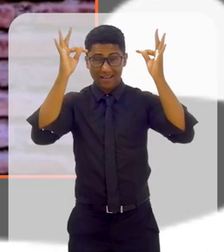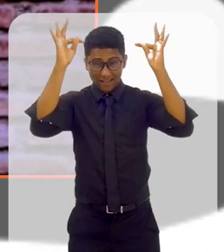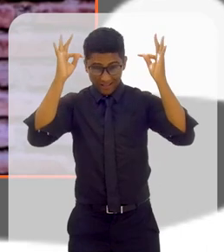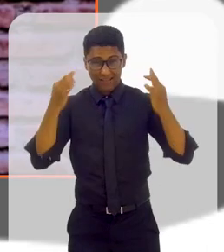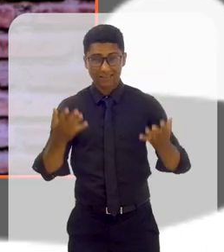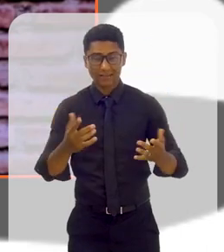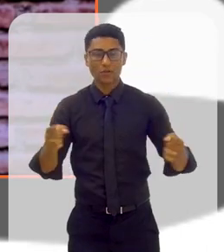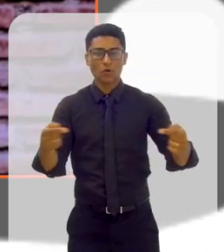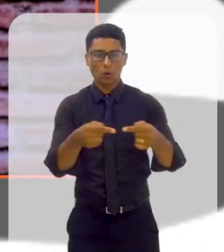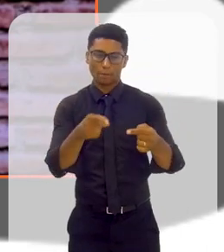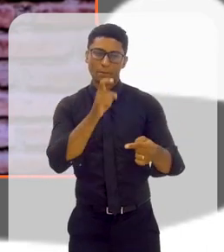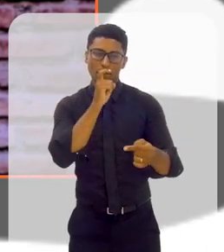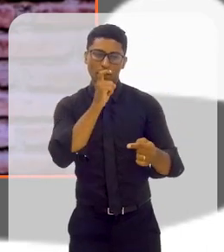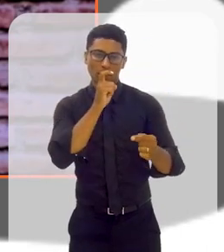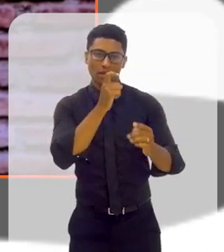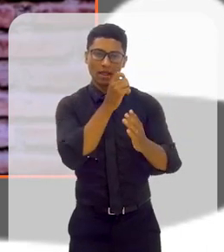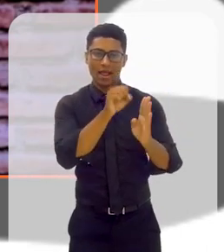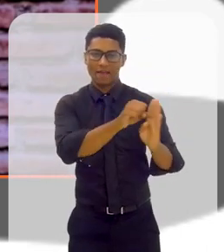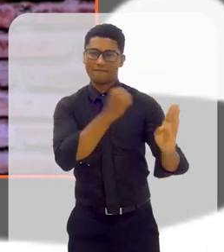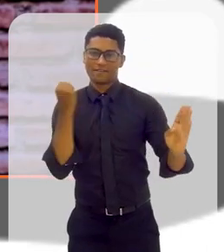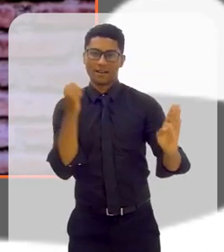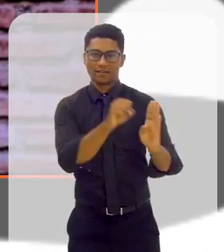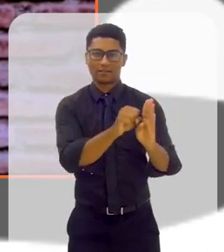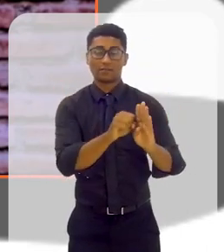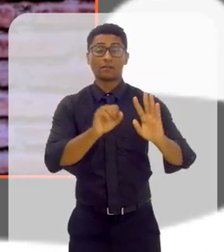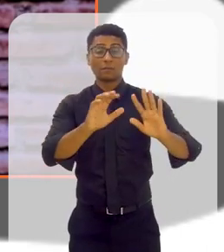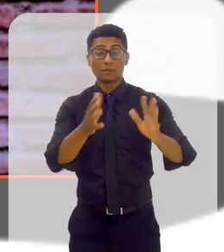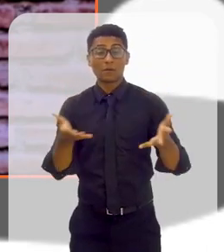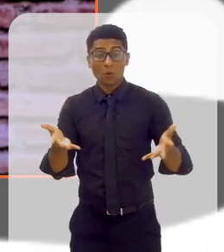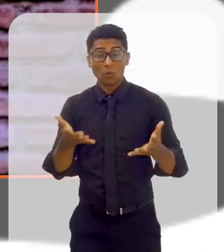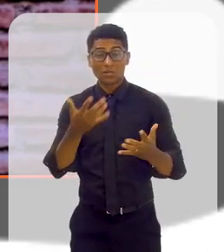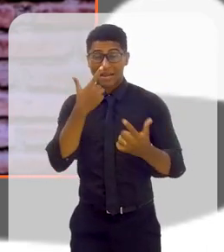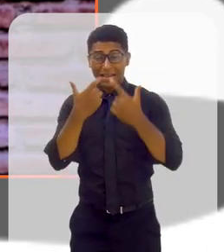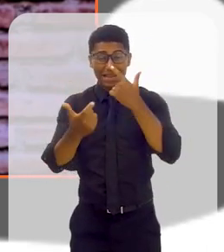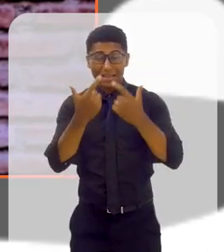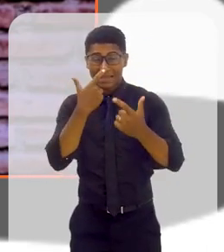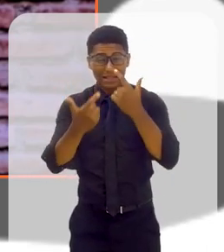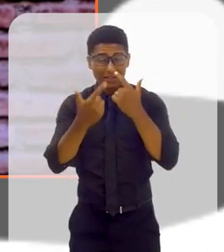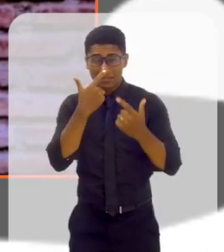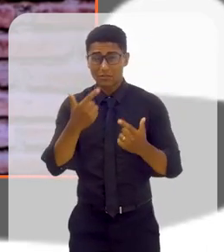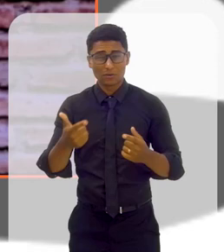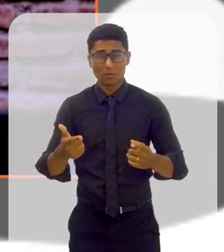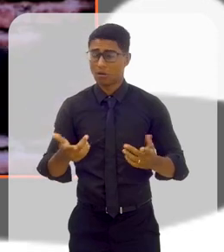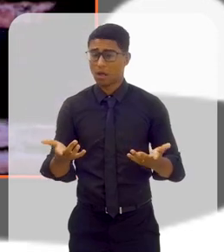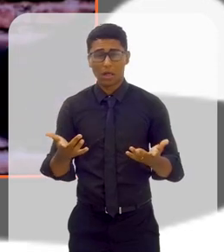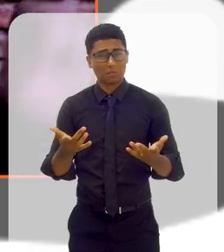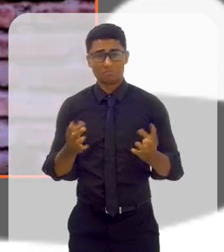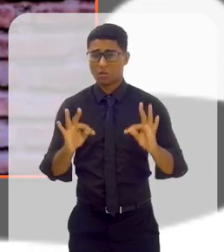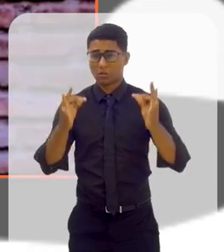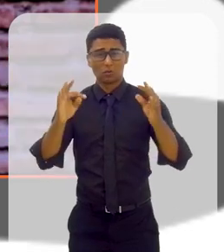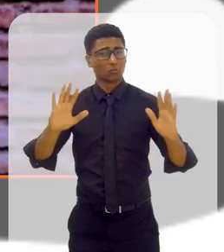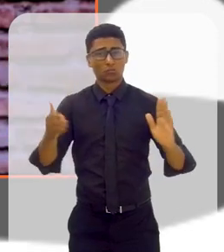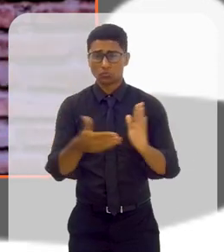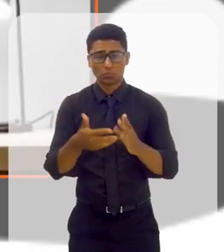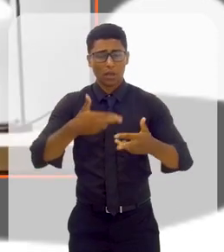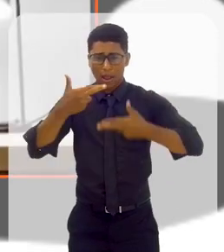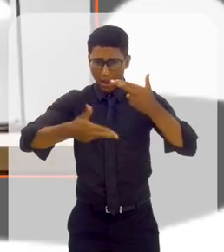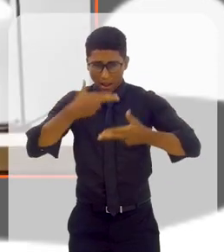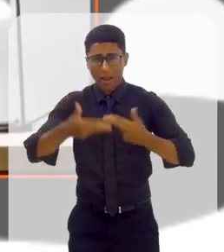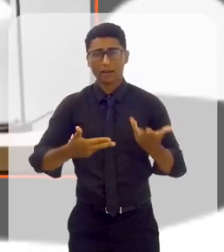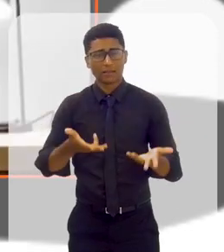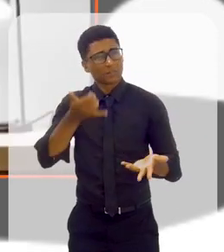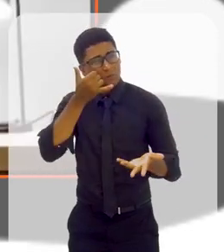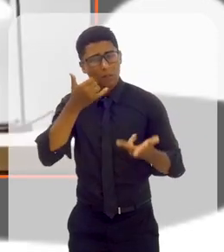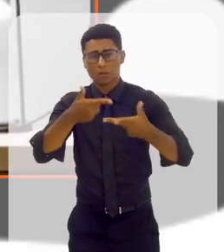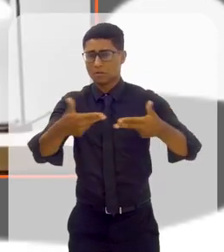da refrigeração. Mas hoje nós reciclamos todos os lixos eletrônicos, de um celular a uma geladeira. Nossa, e como isso